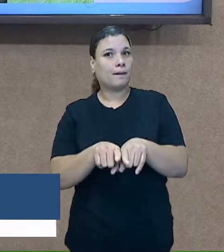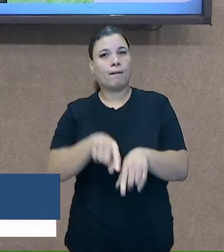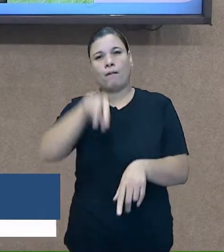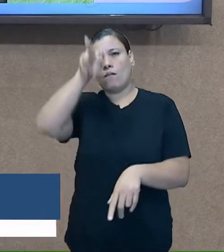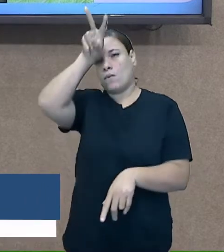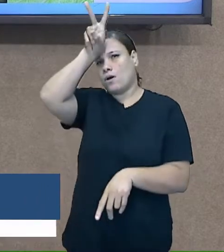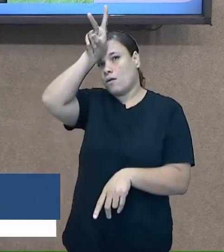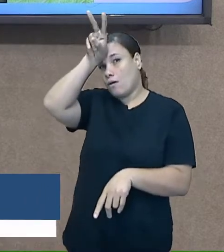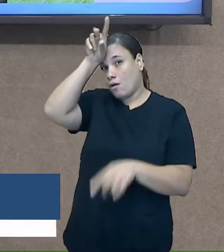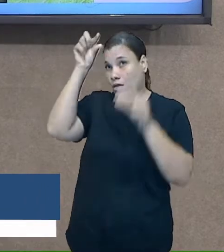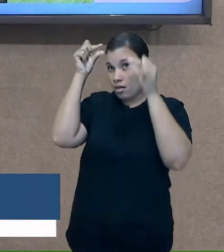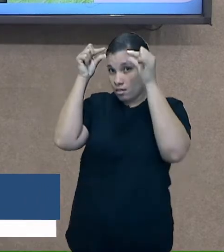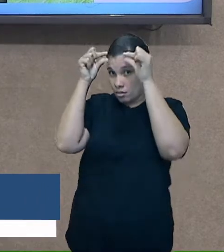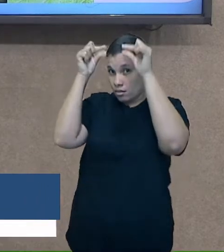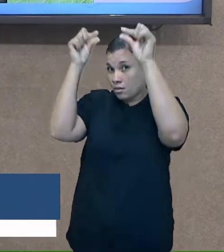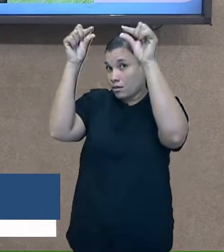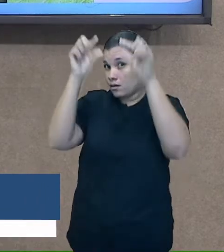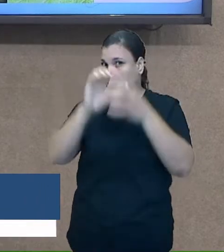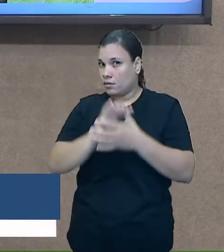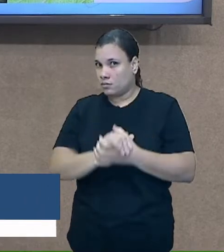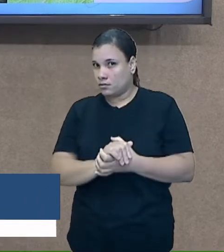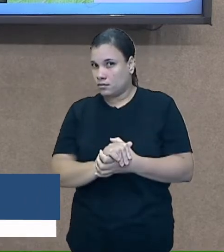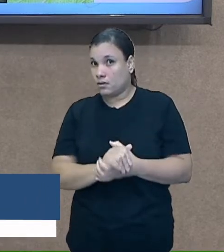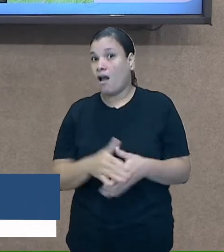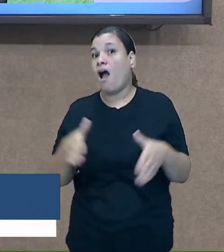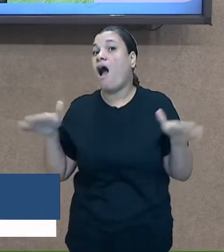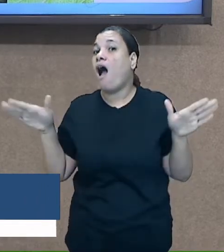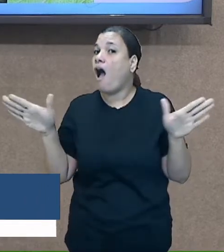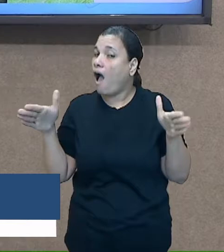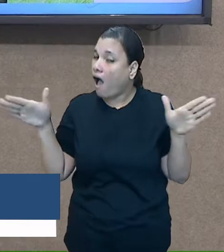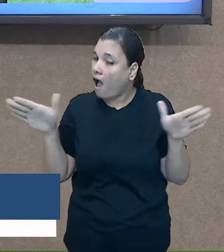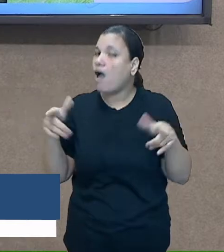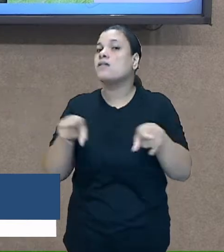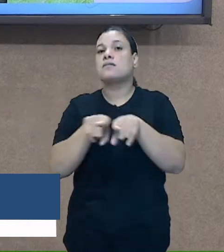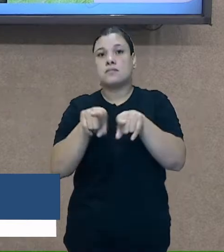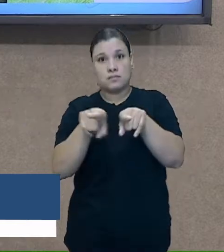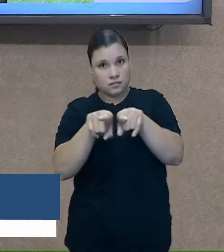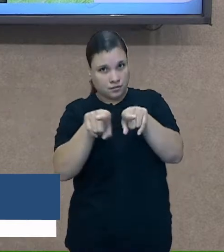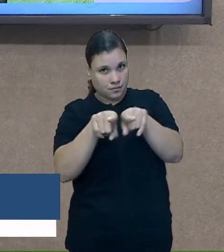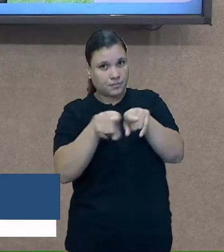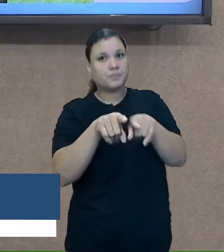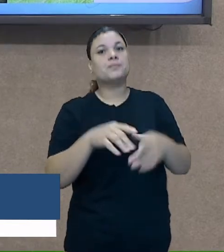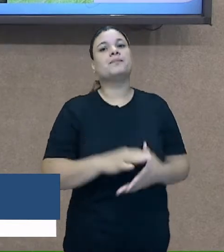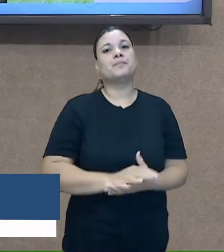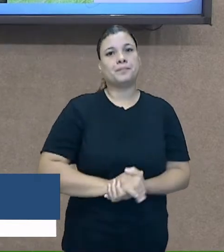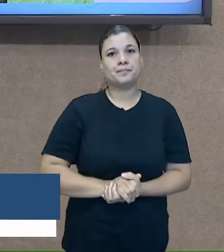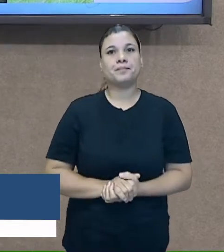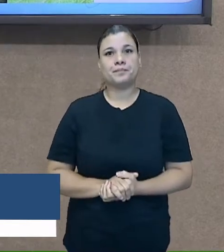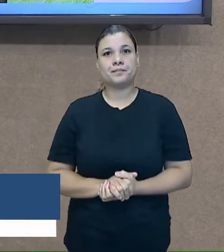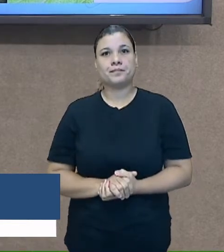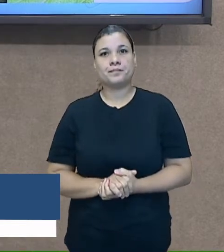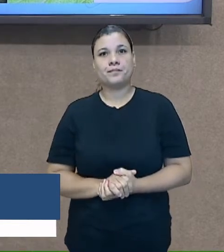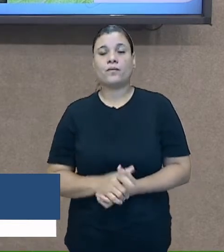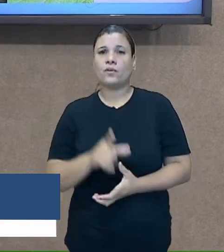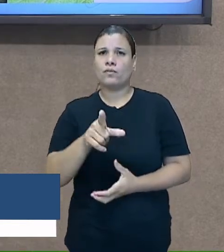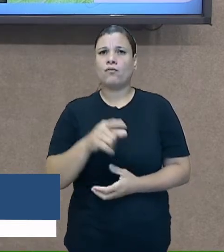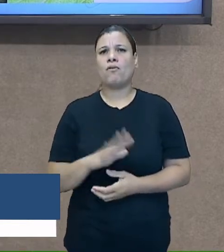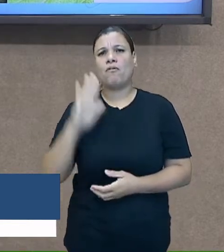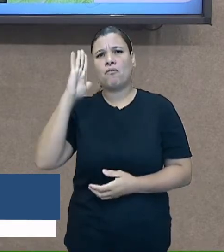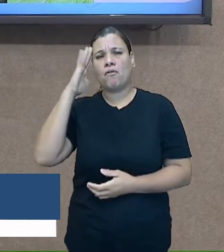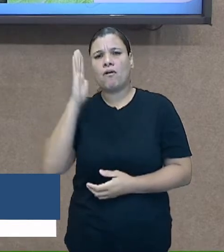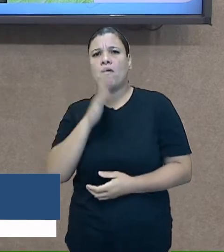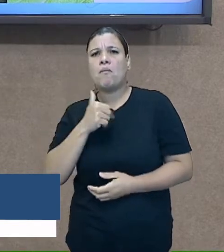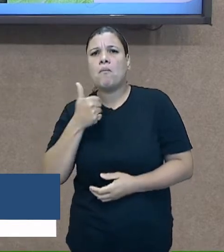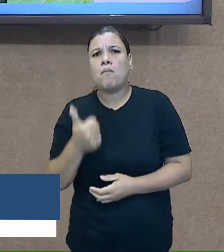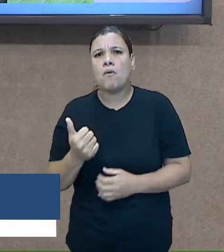antenas, grupamentos de asas, e isso vai facilitar toda essa locomoção